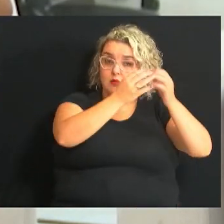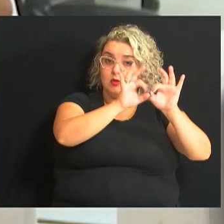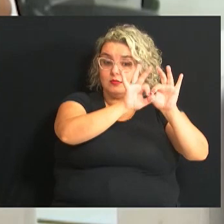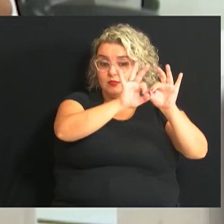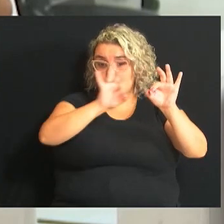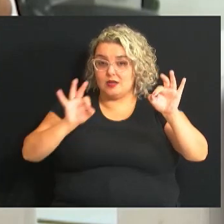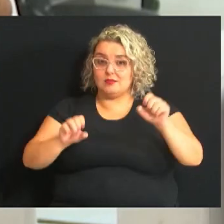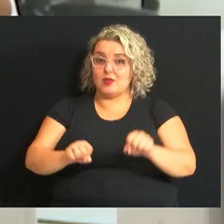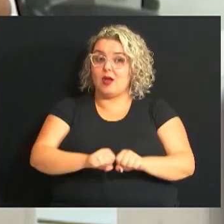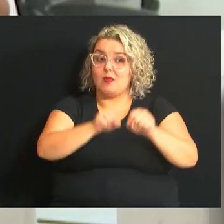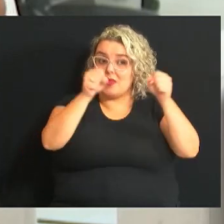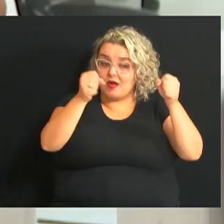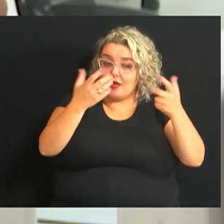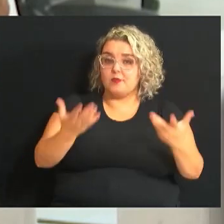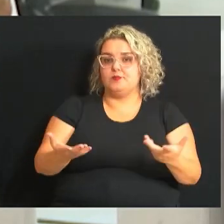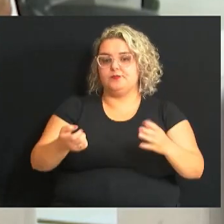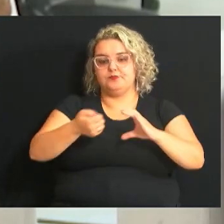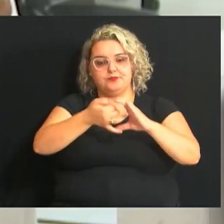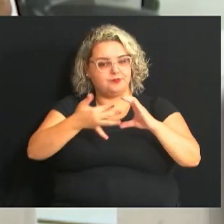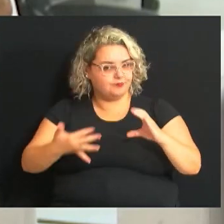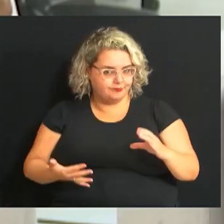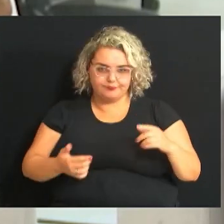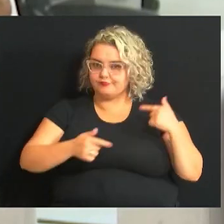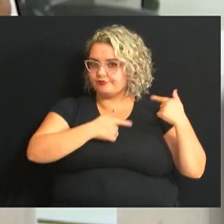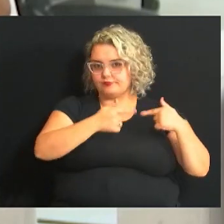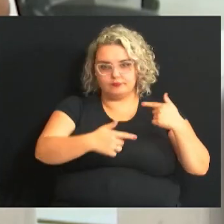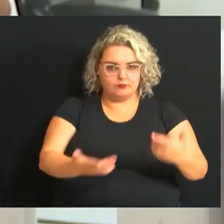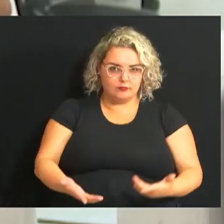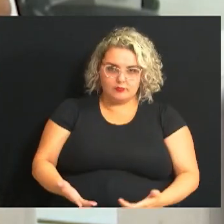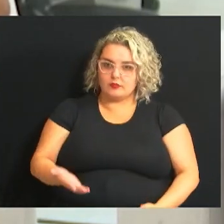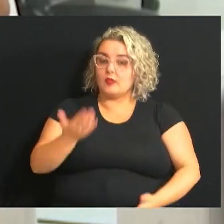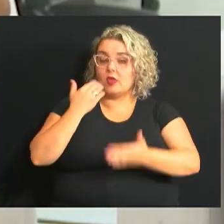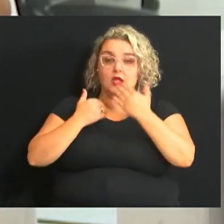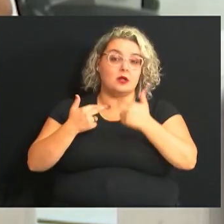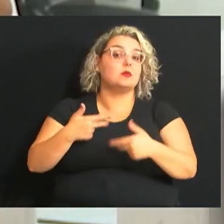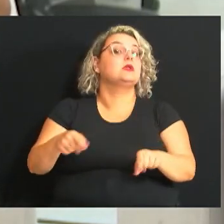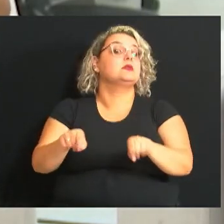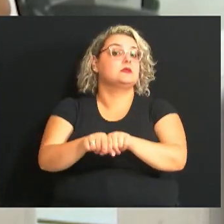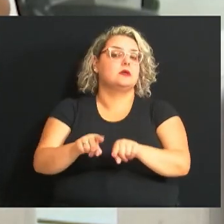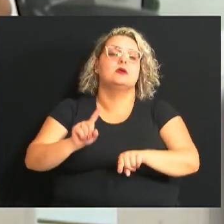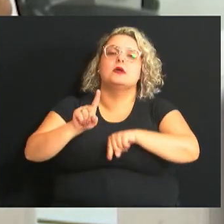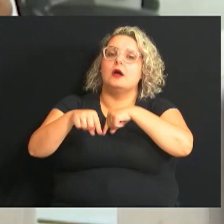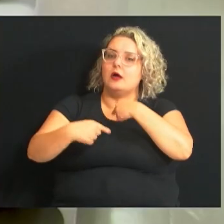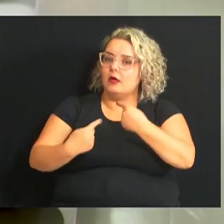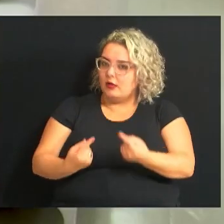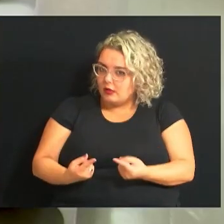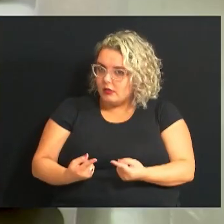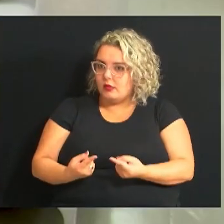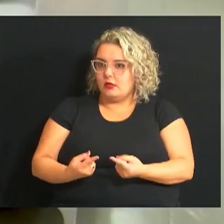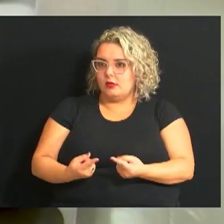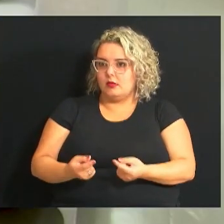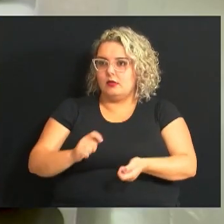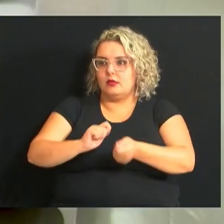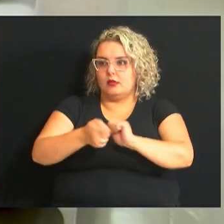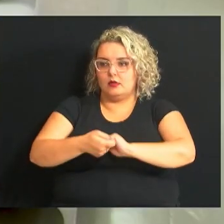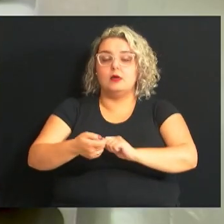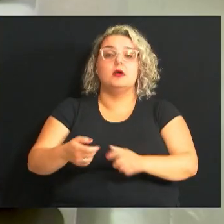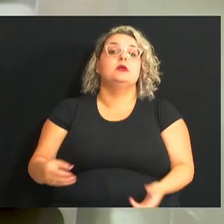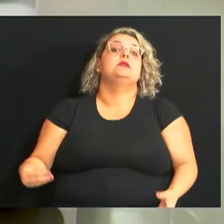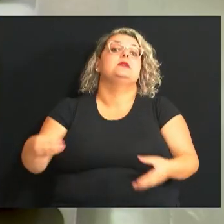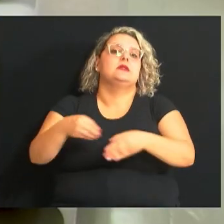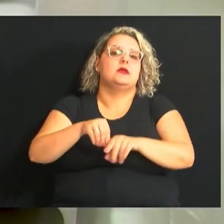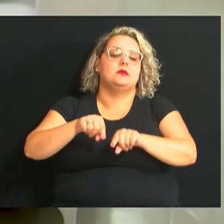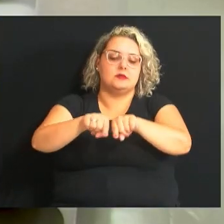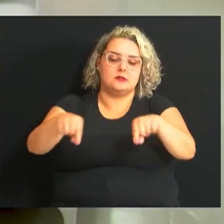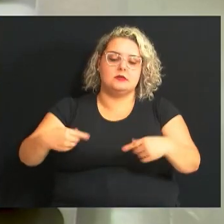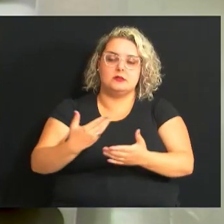com certas características da sua tradição, até mesmo na alimentação. E a outra é a adaptação dentro da sala de aula, das exigências feitas